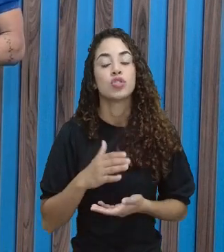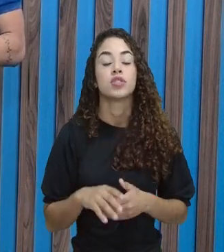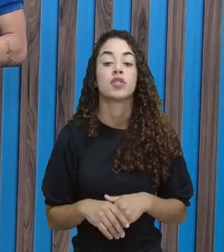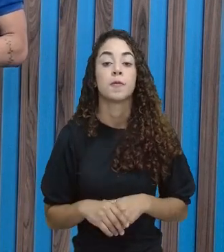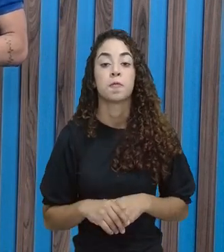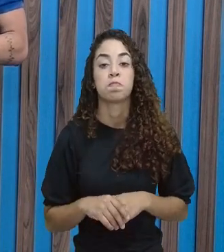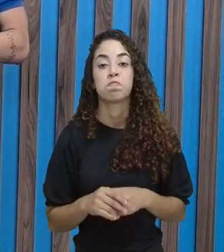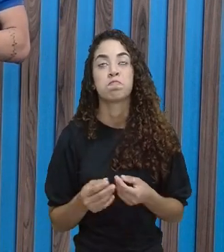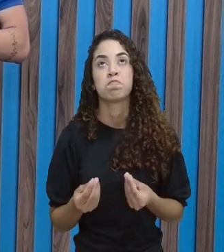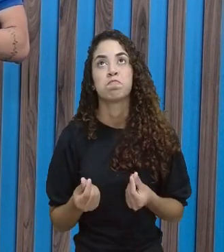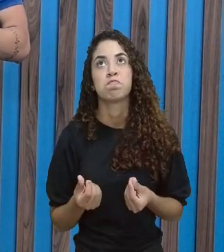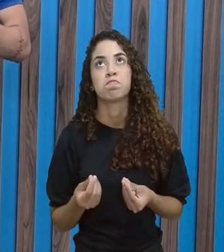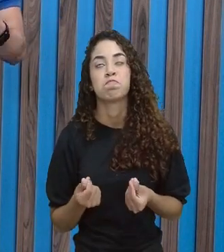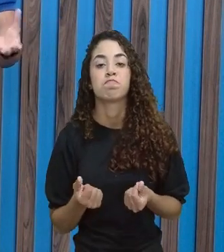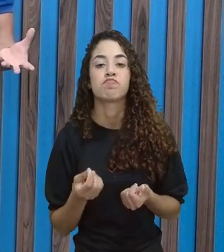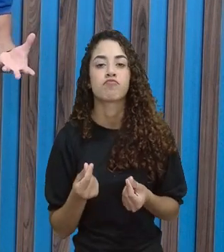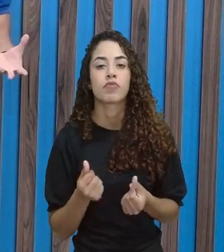jogar